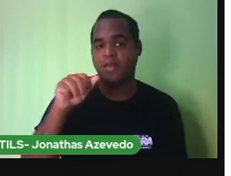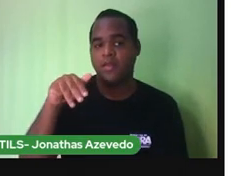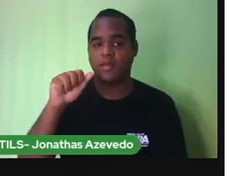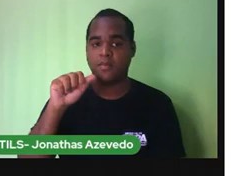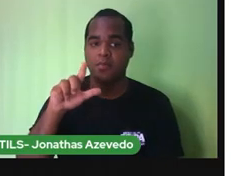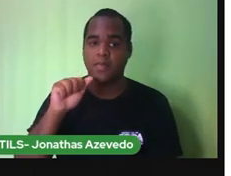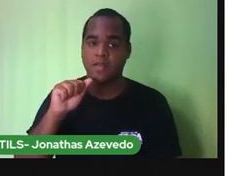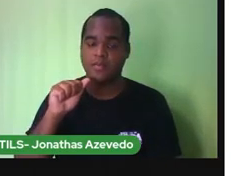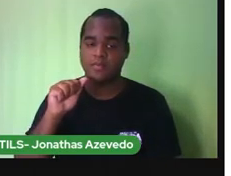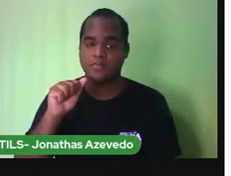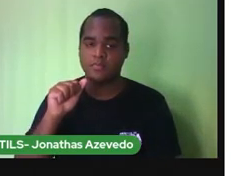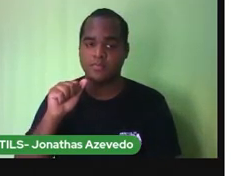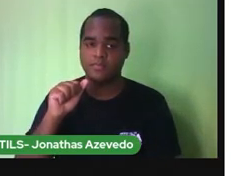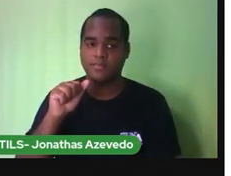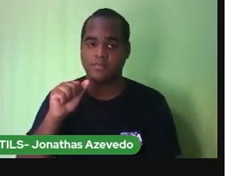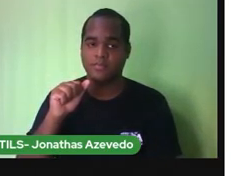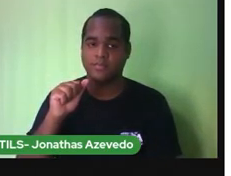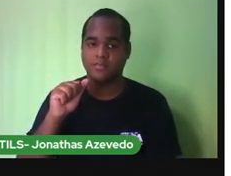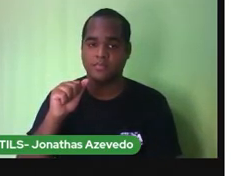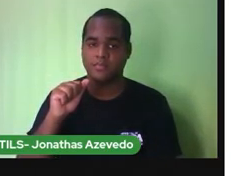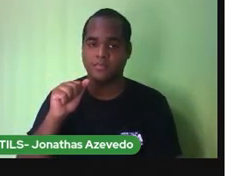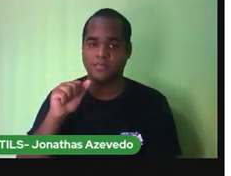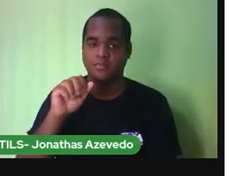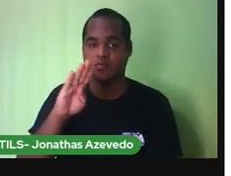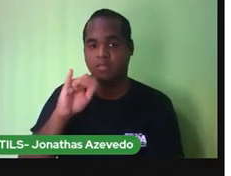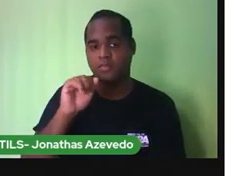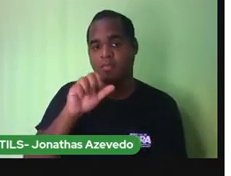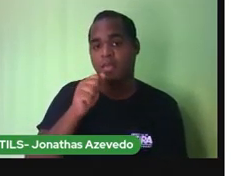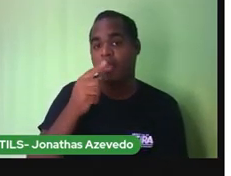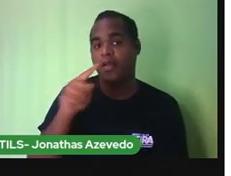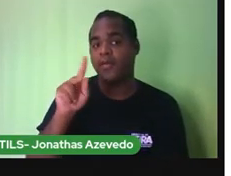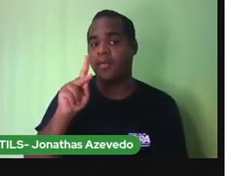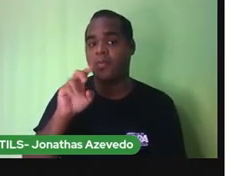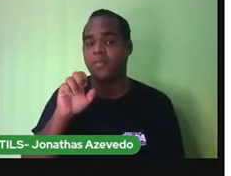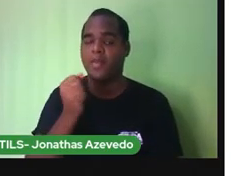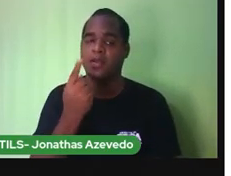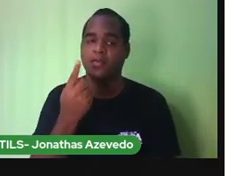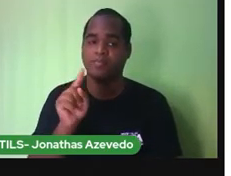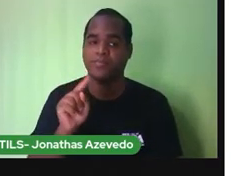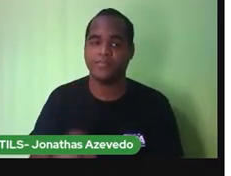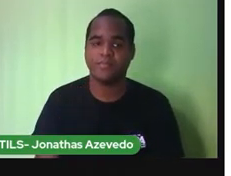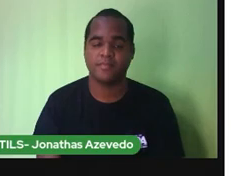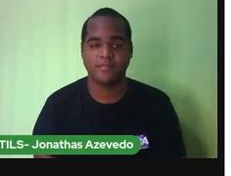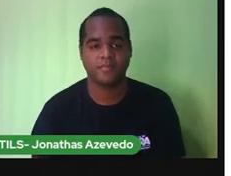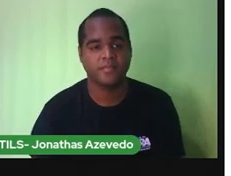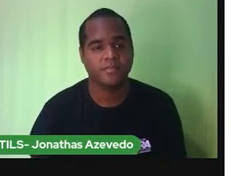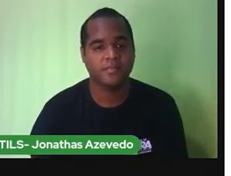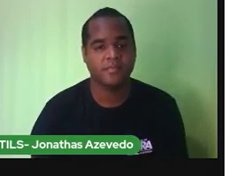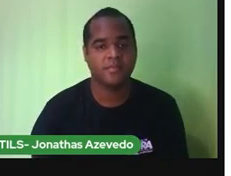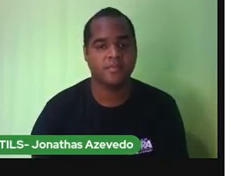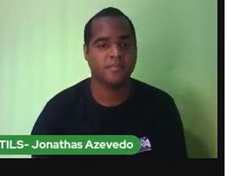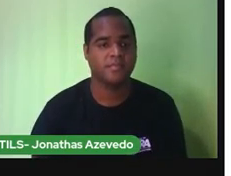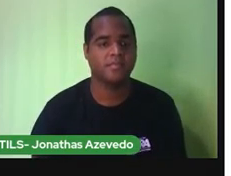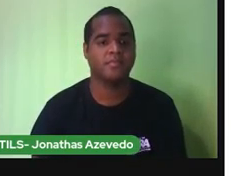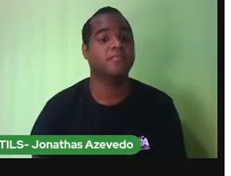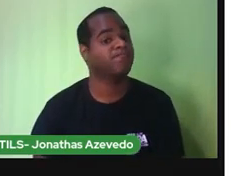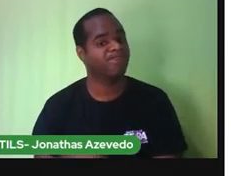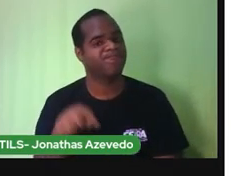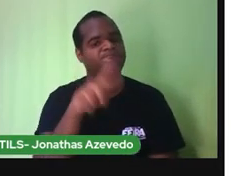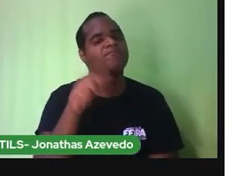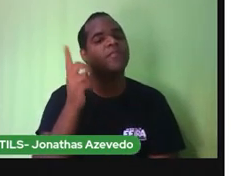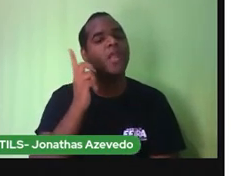mala o baião virou peão nós